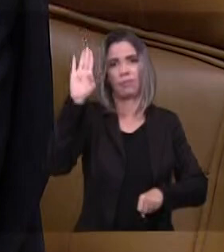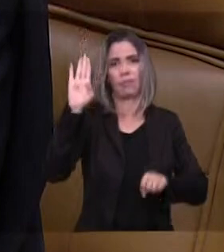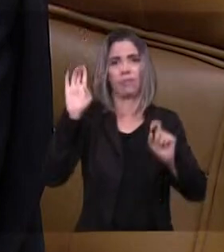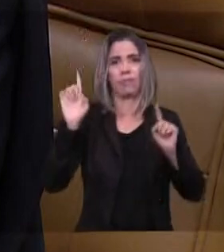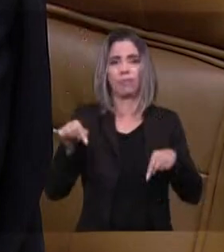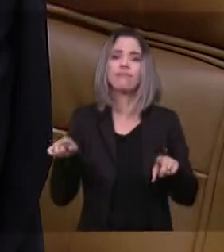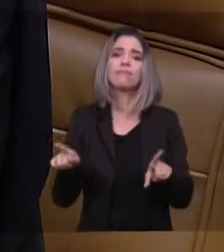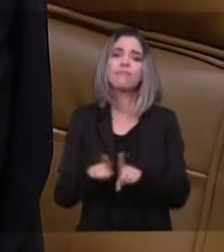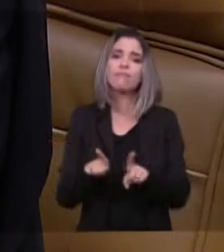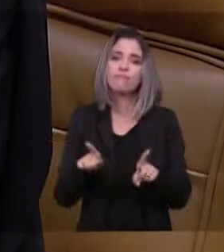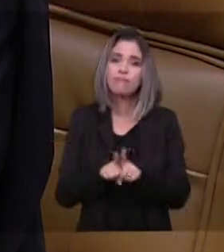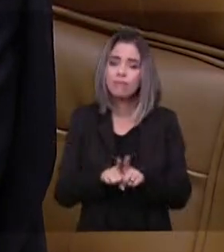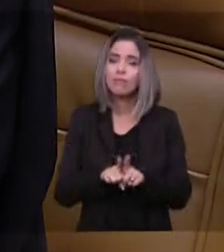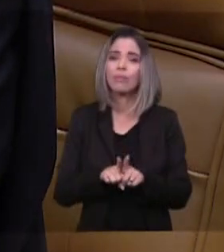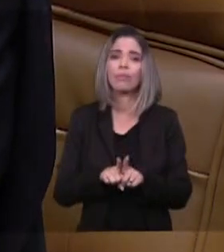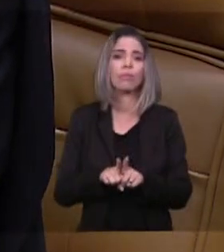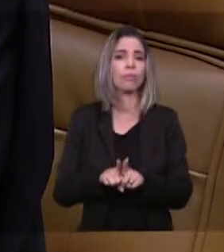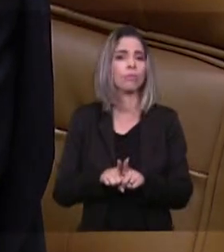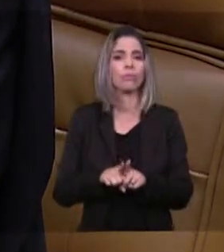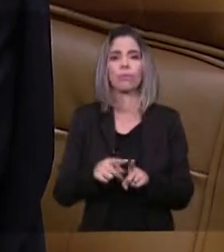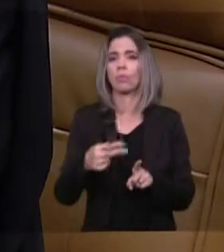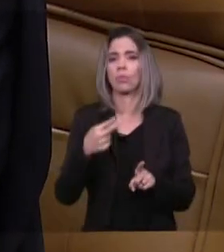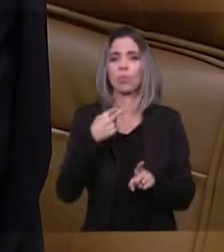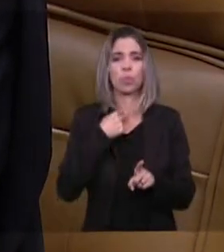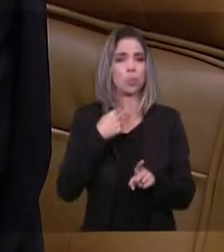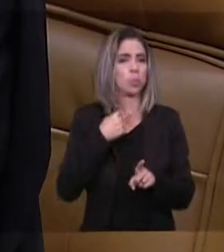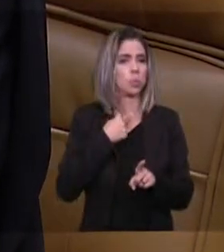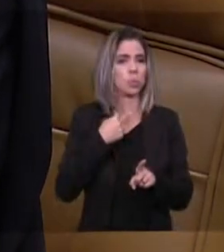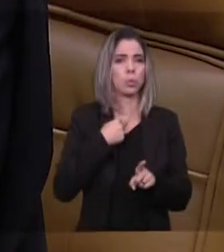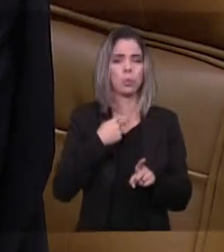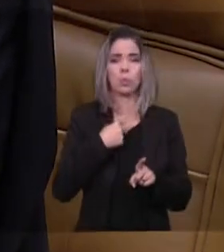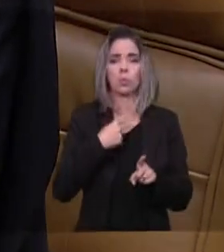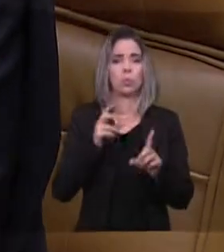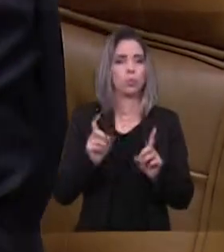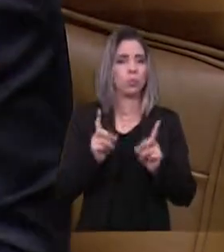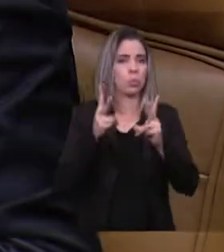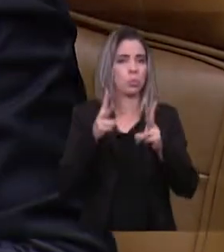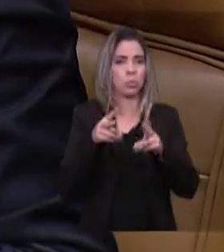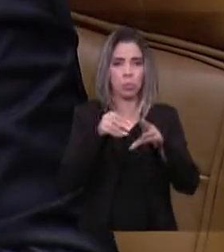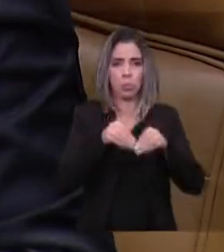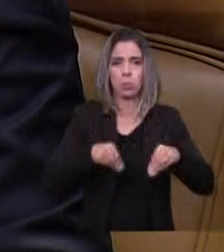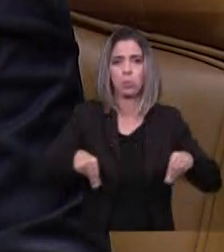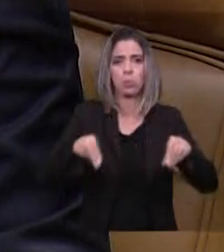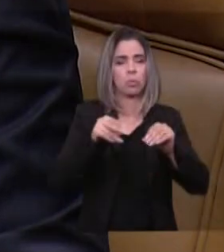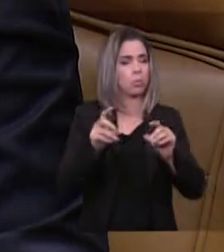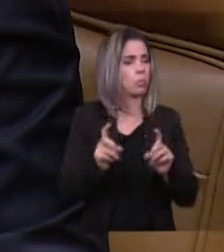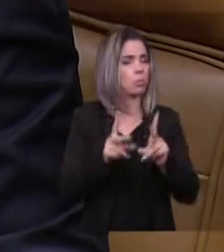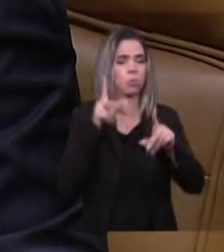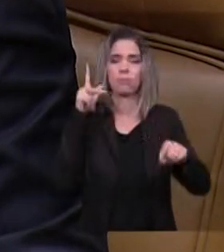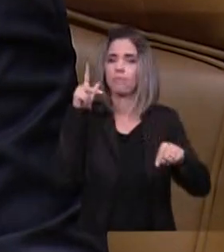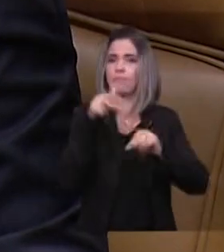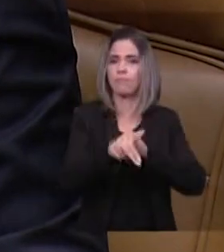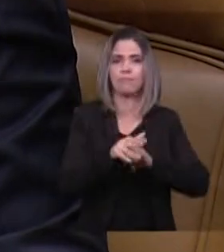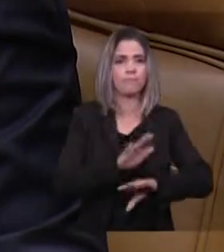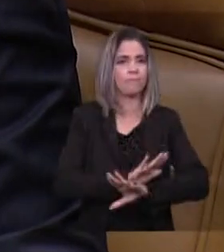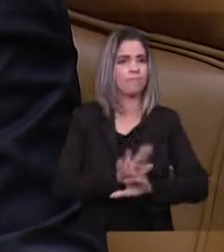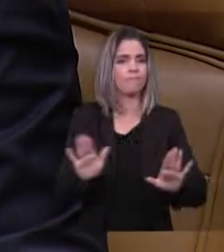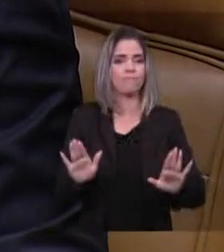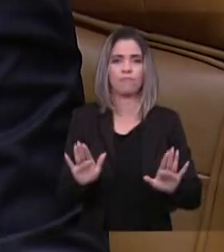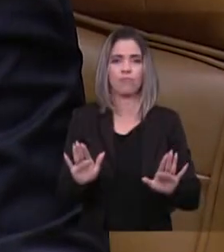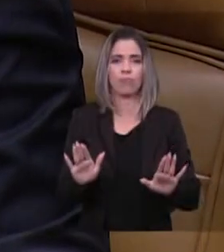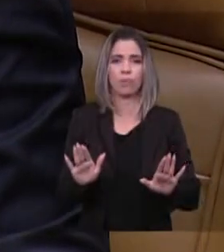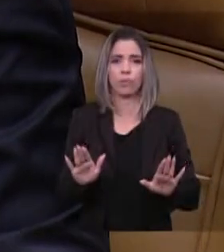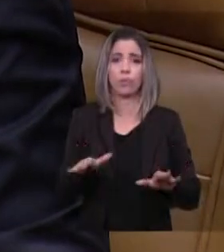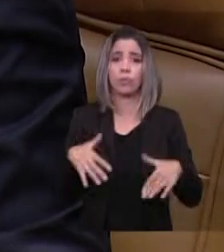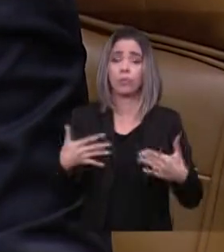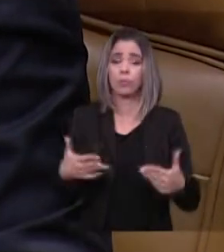consequência, opera-se a nulidade de qualquer ato de transmissão da posse ou da propriedade dessas terras a terceiro.